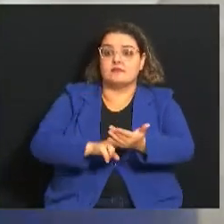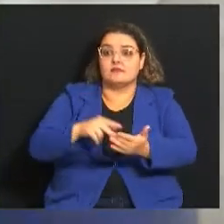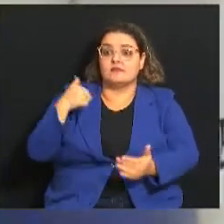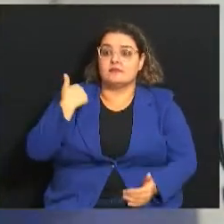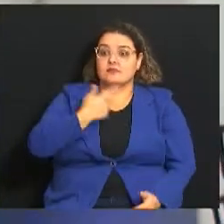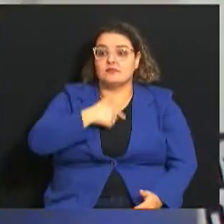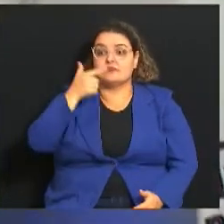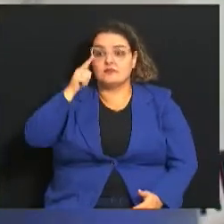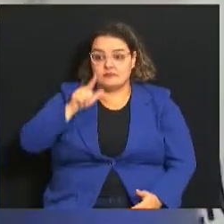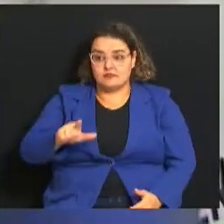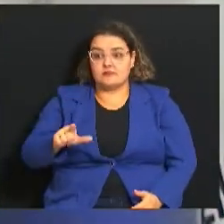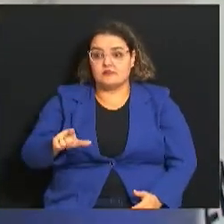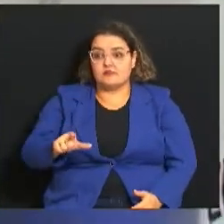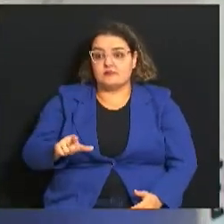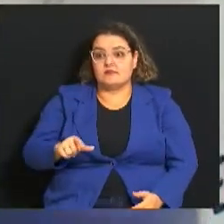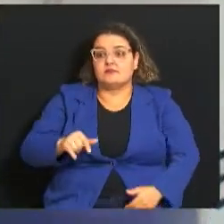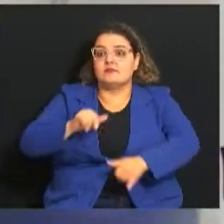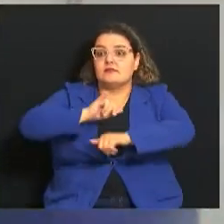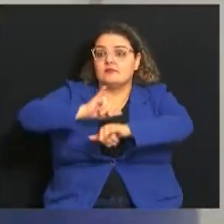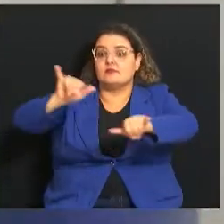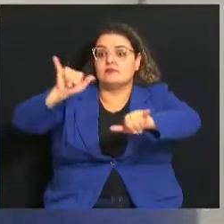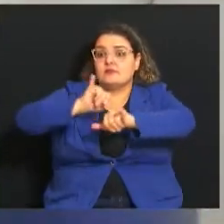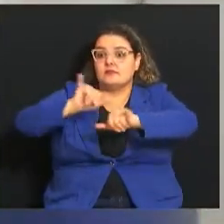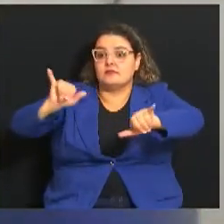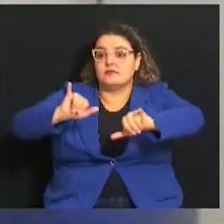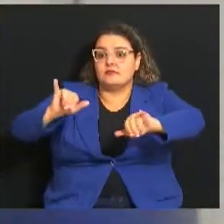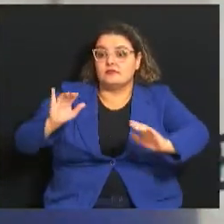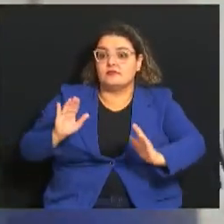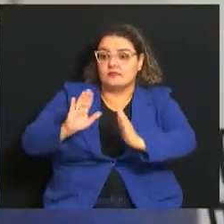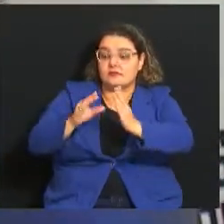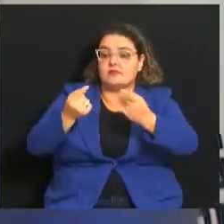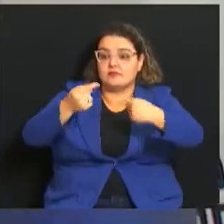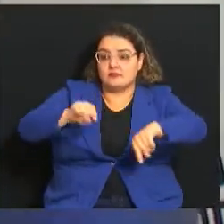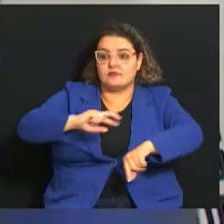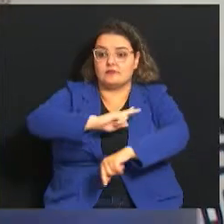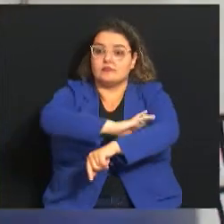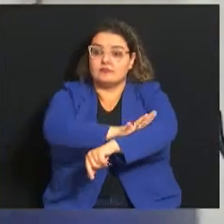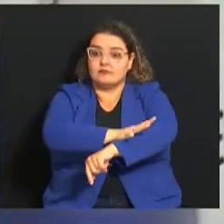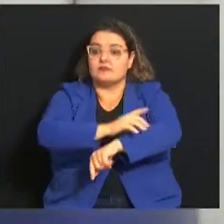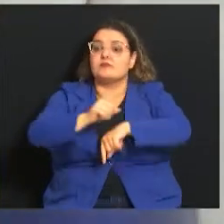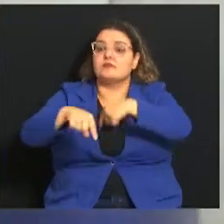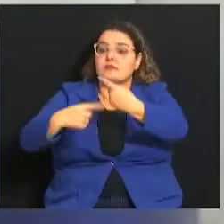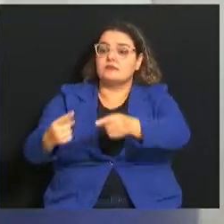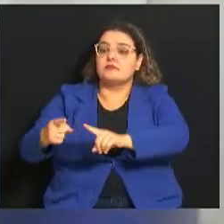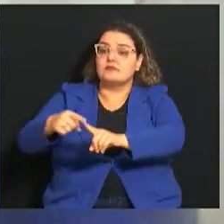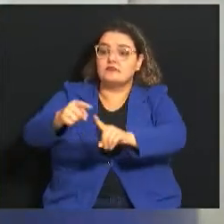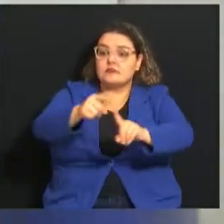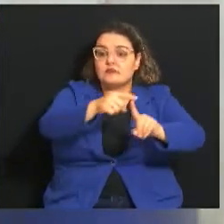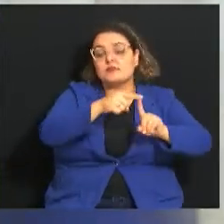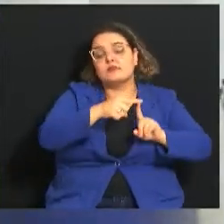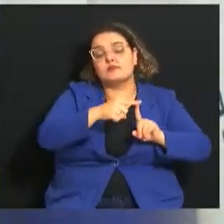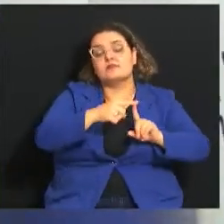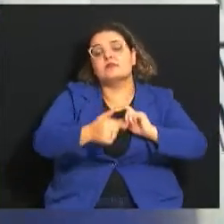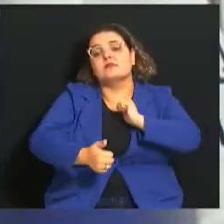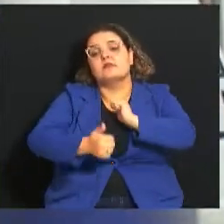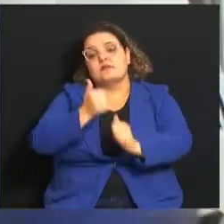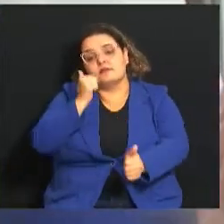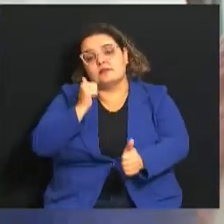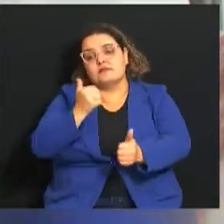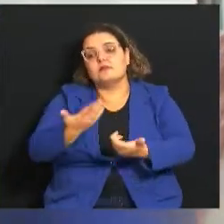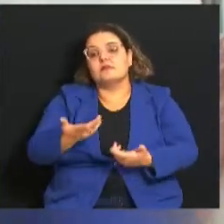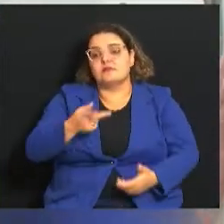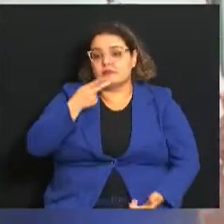conseguir levar essa mensagem de enfrentamento ao racismo para outras modalidades esportivas, como anunciou o